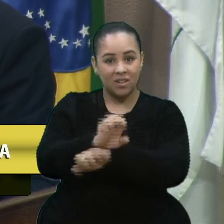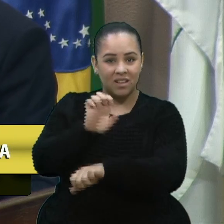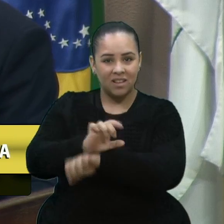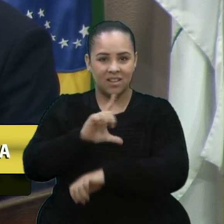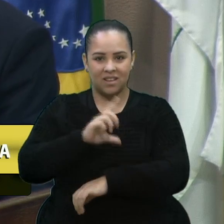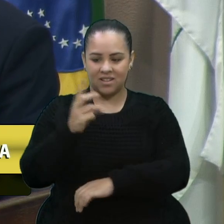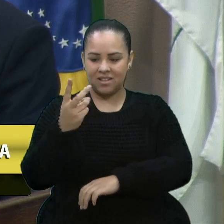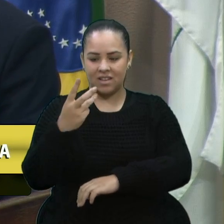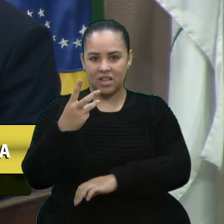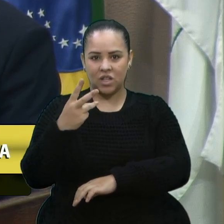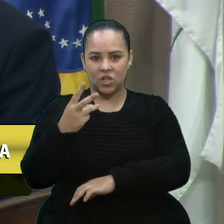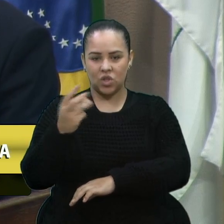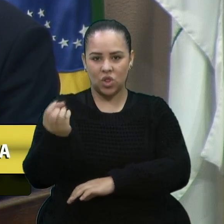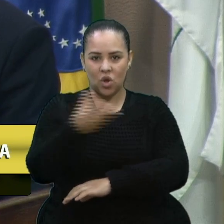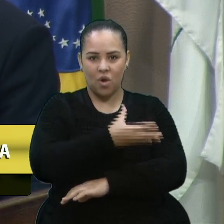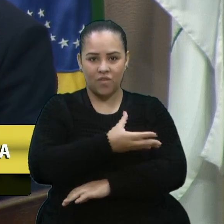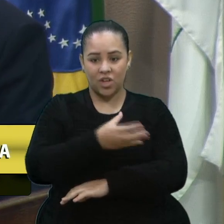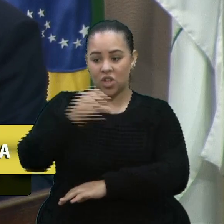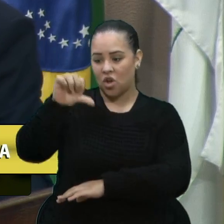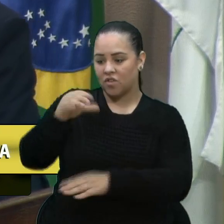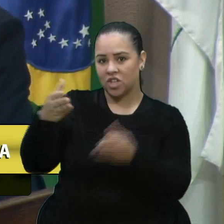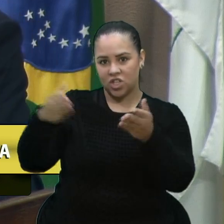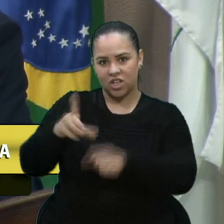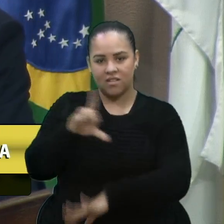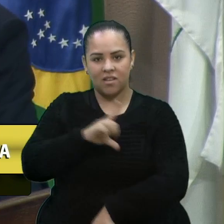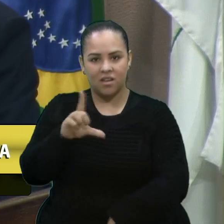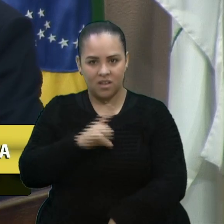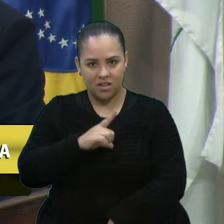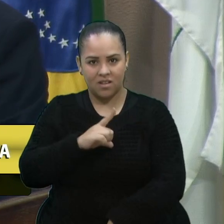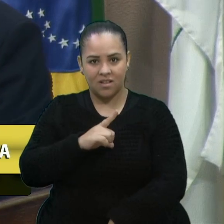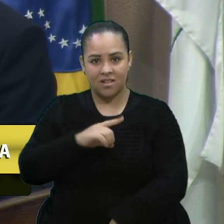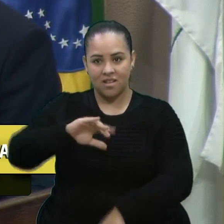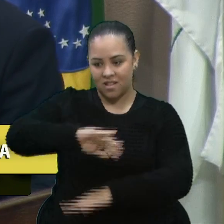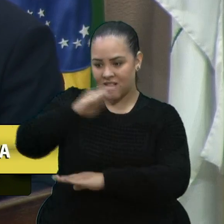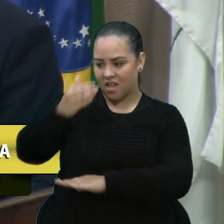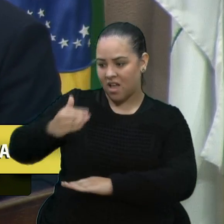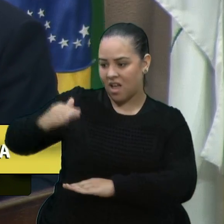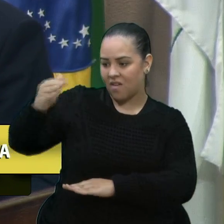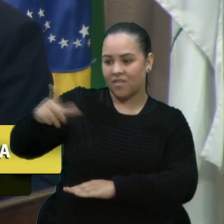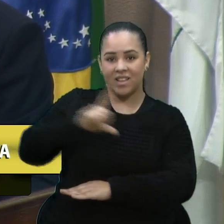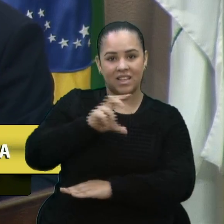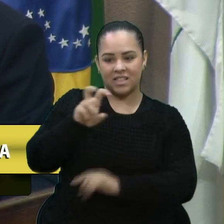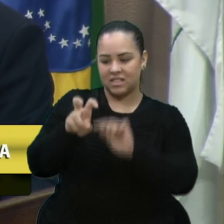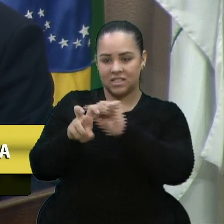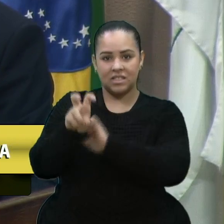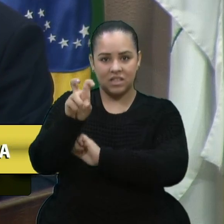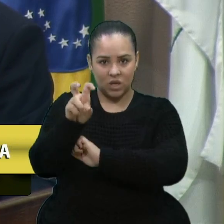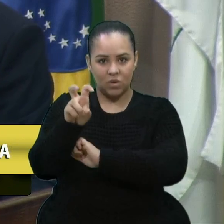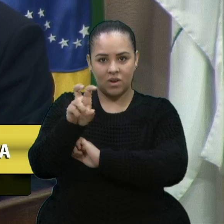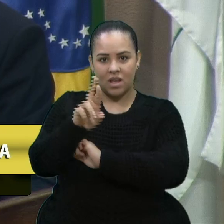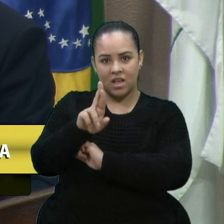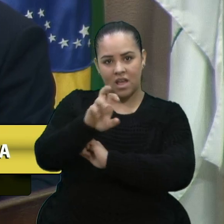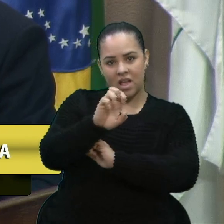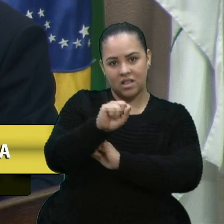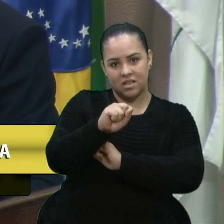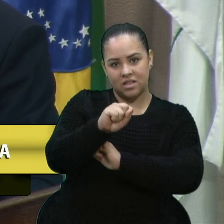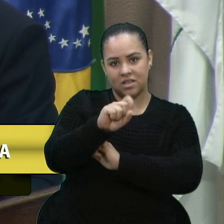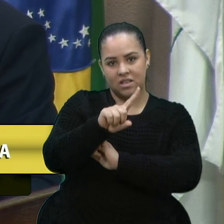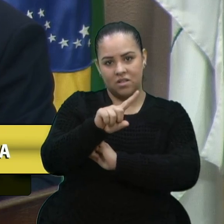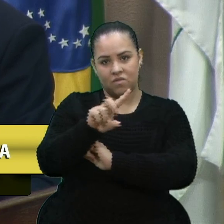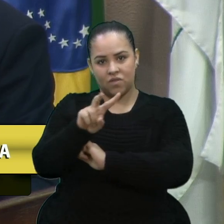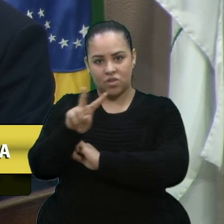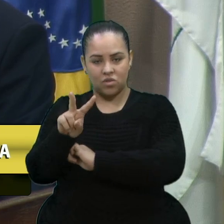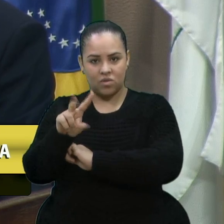e 9 já existentes. A Serra contará com 5 pedágios na RS 122, no quilômetro 22 de